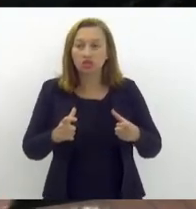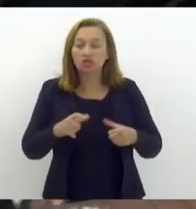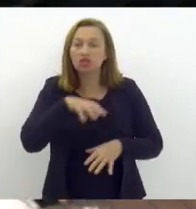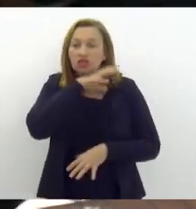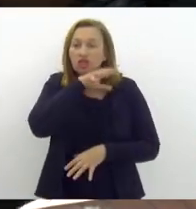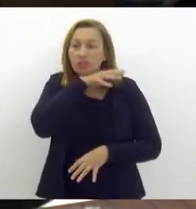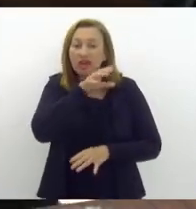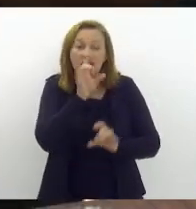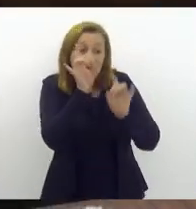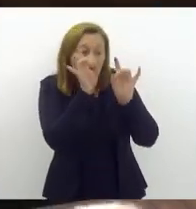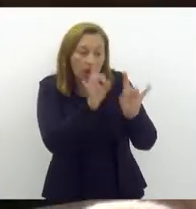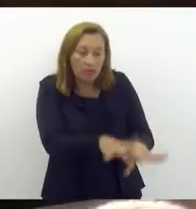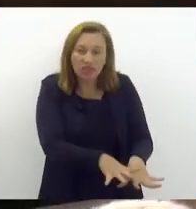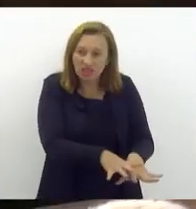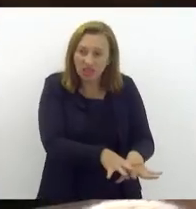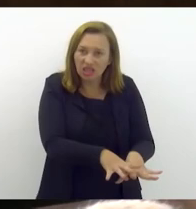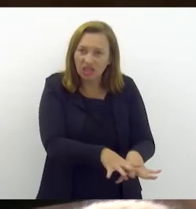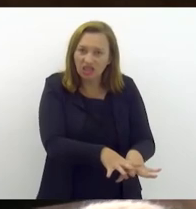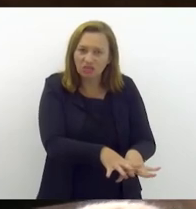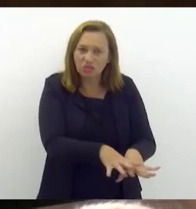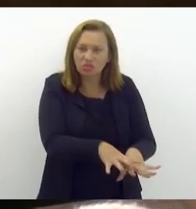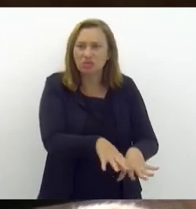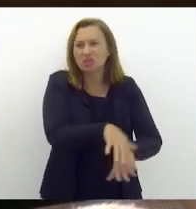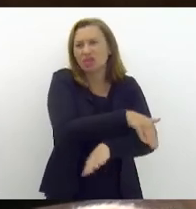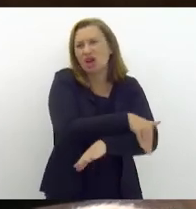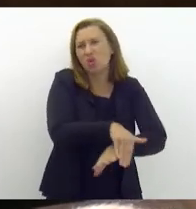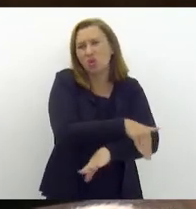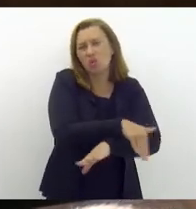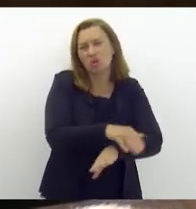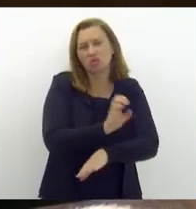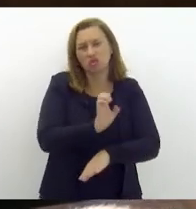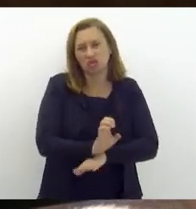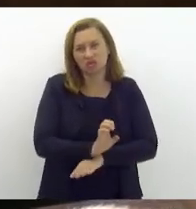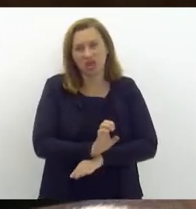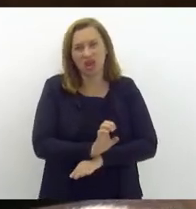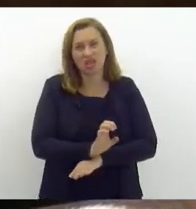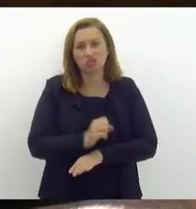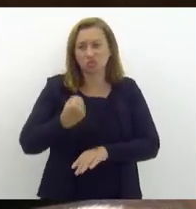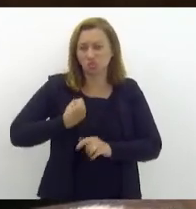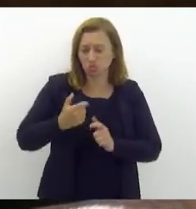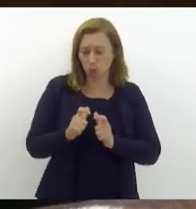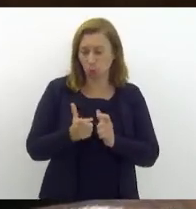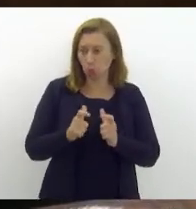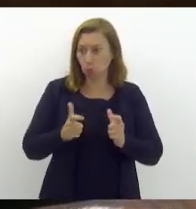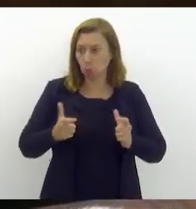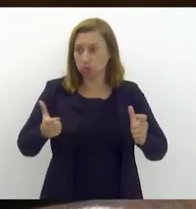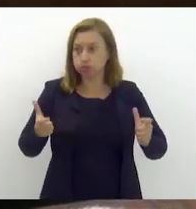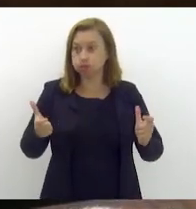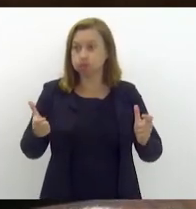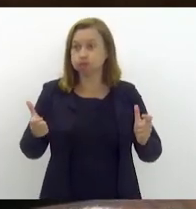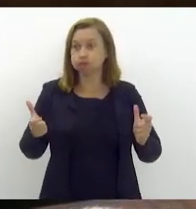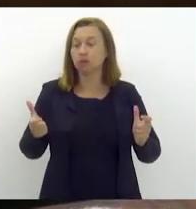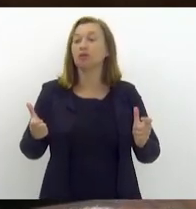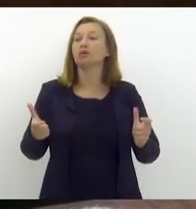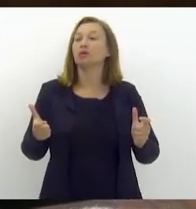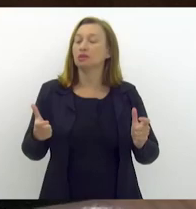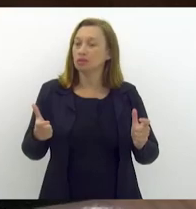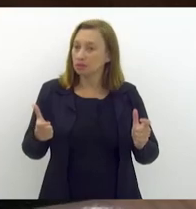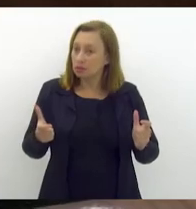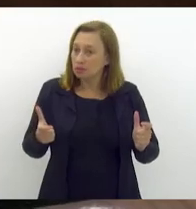abandonados e soltos nas ruas do nosso Estado em grande quantidade. E tem